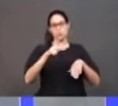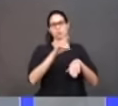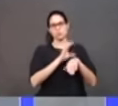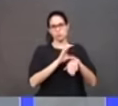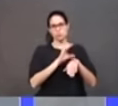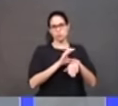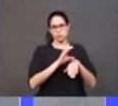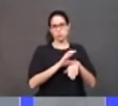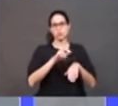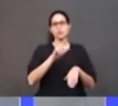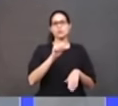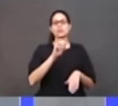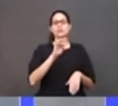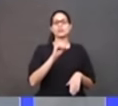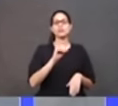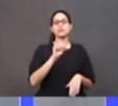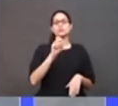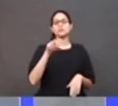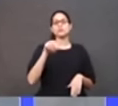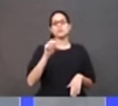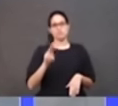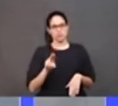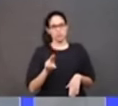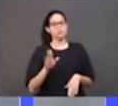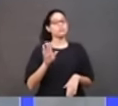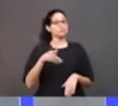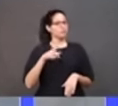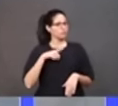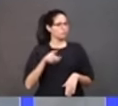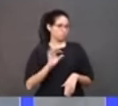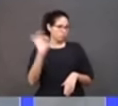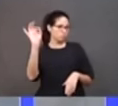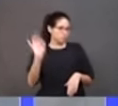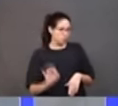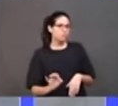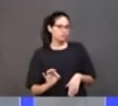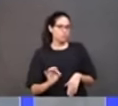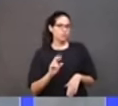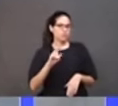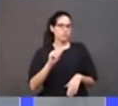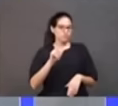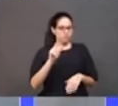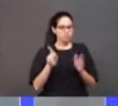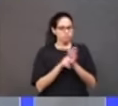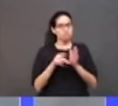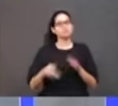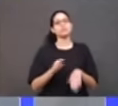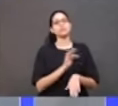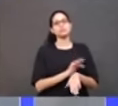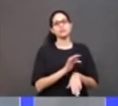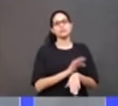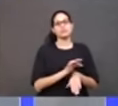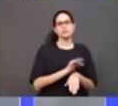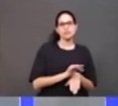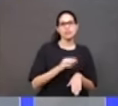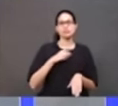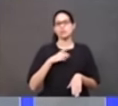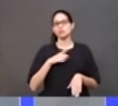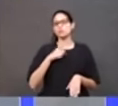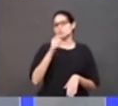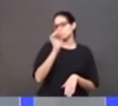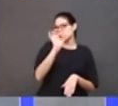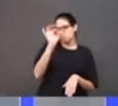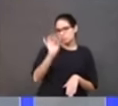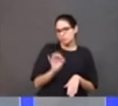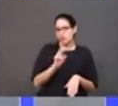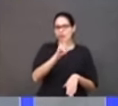essa resolução ela já fazia a previsão, né, da reserva para os técnicos administrativos dentro de um percentual das vagas